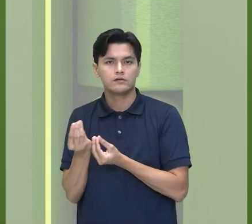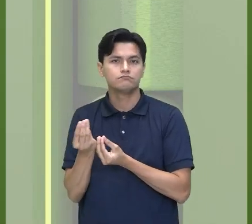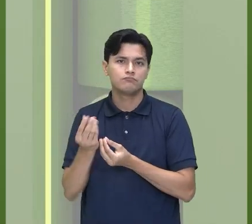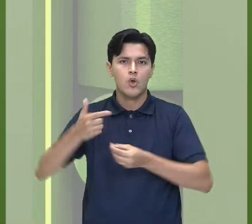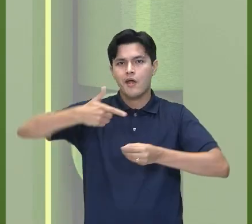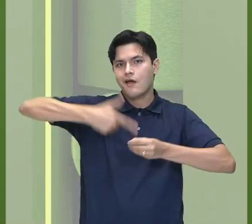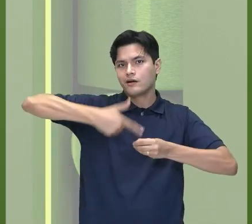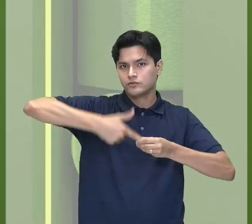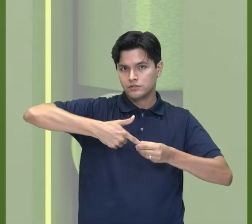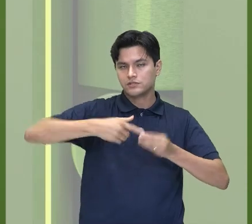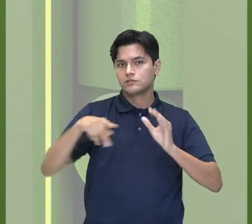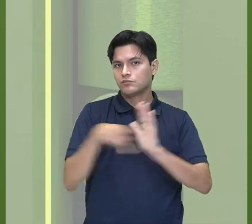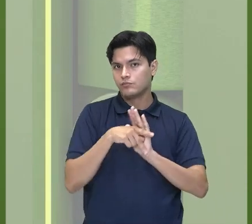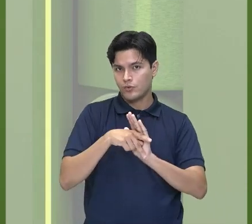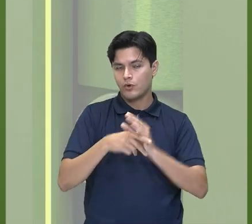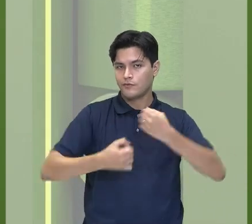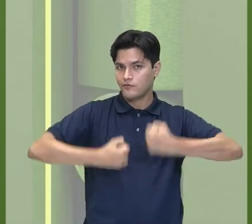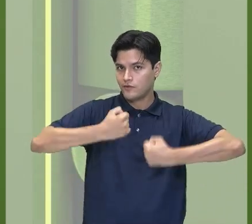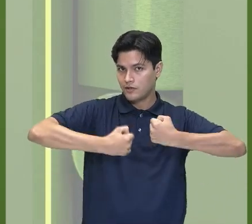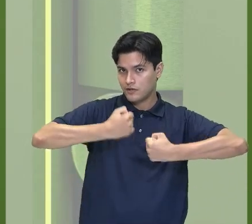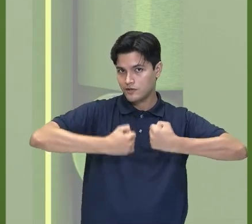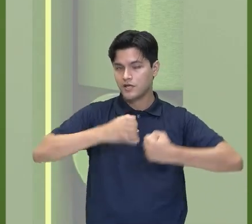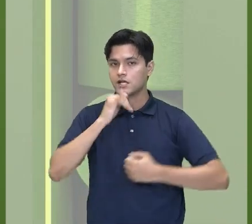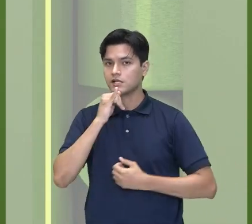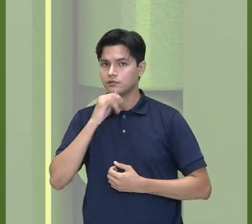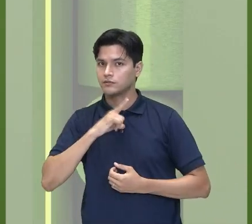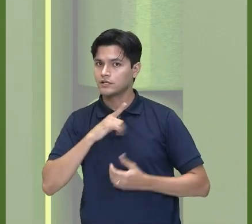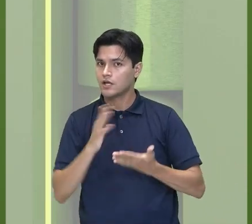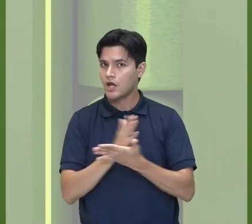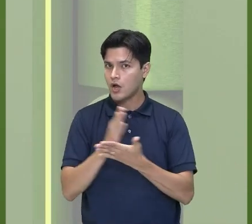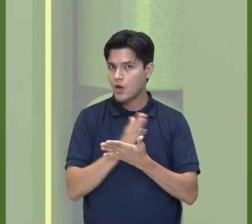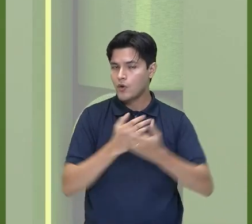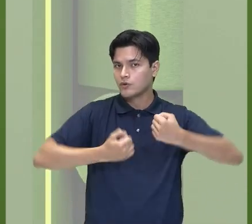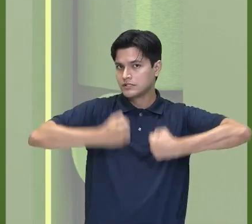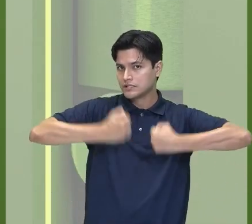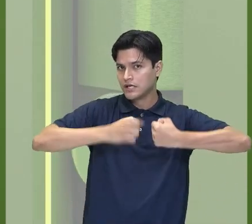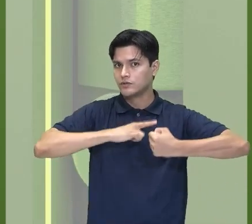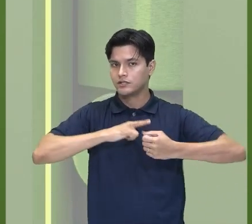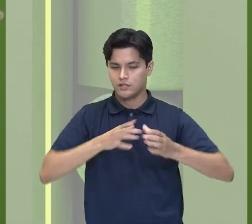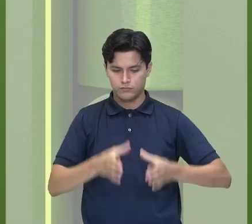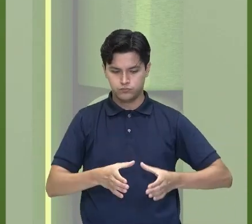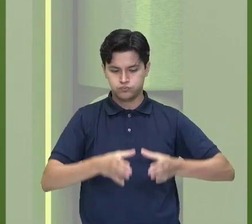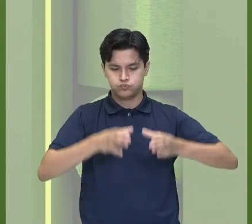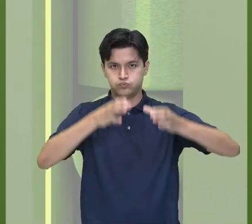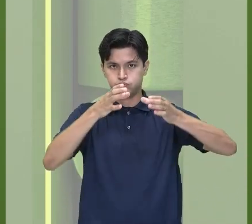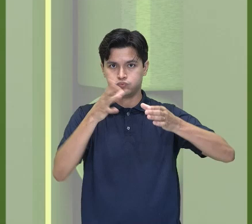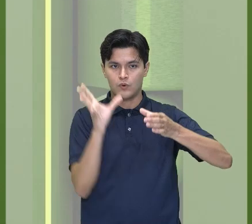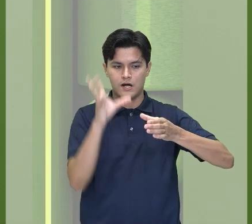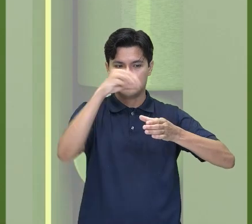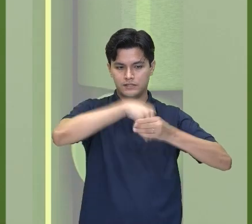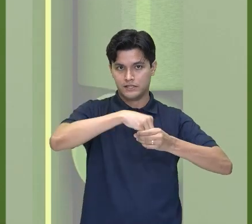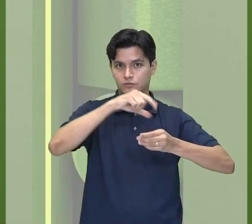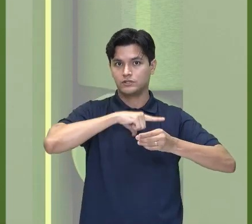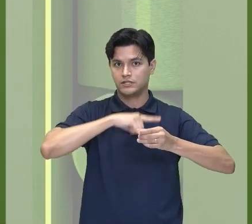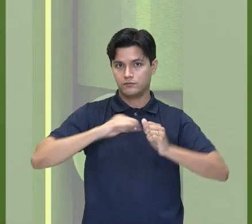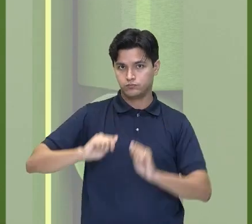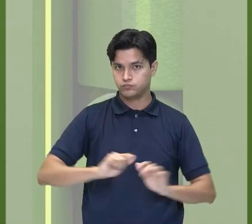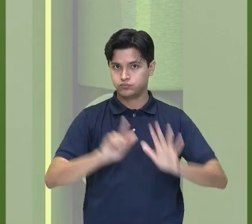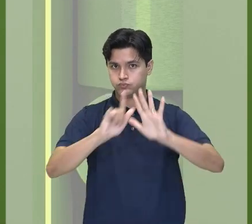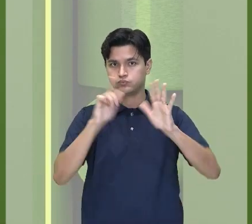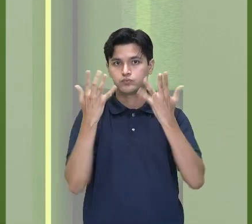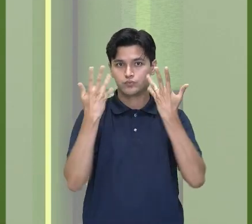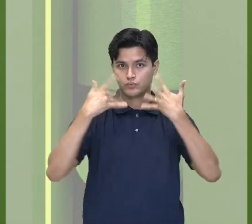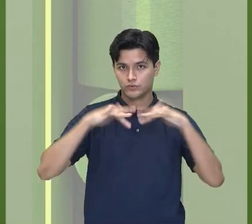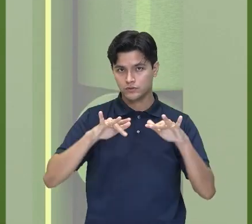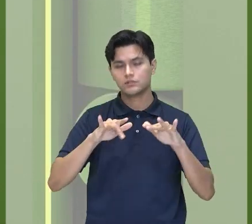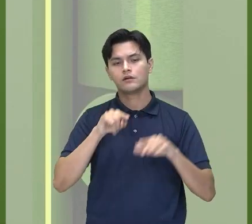todos ali adaptados com um cilindro para, ao invés de receber a gasolina, receber ali o gás natural, né? Ele também é